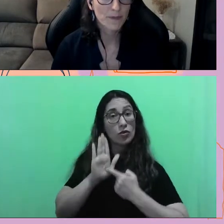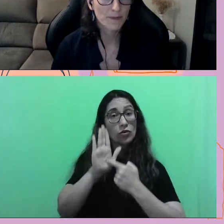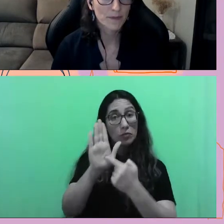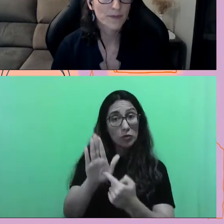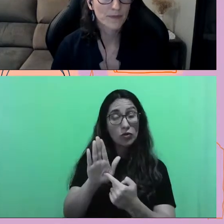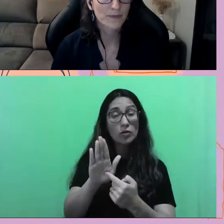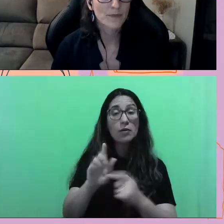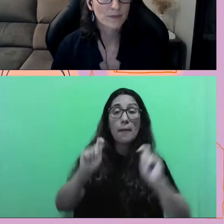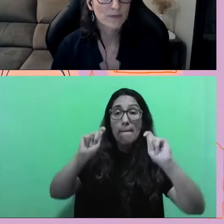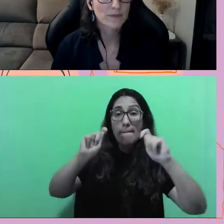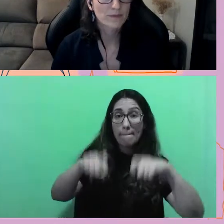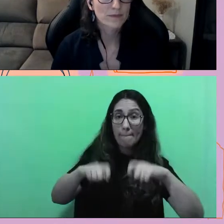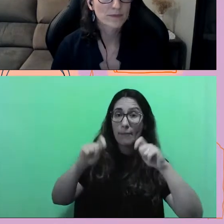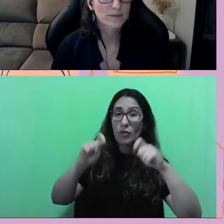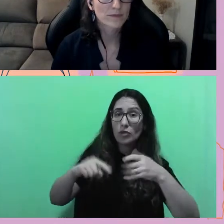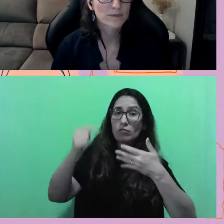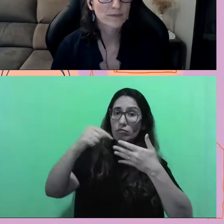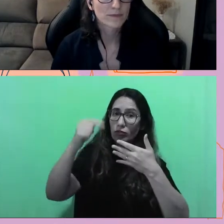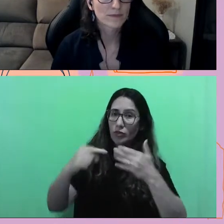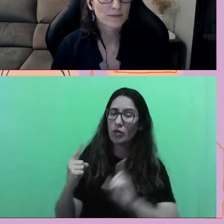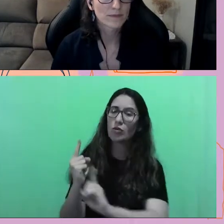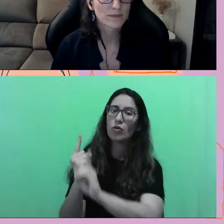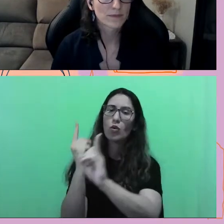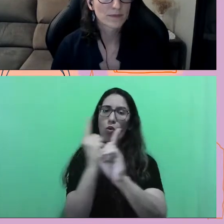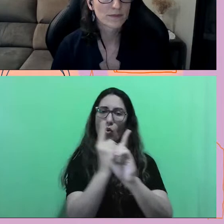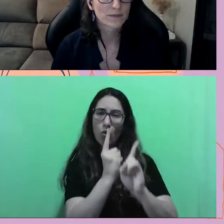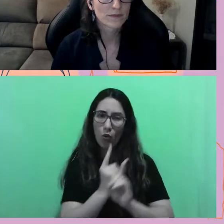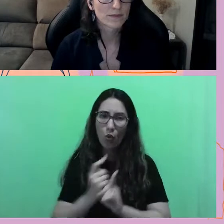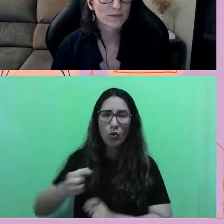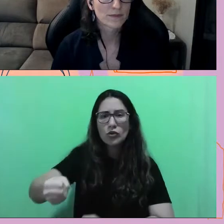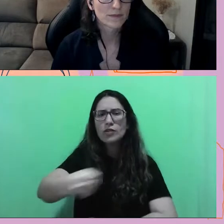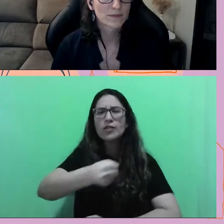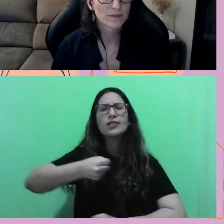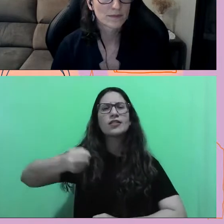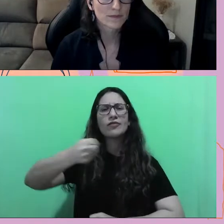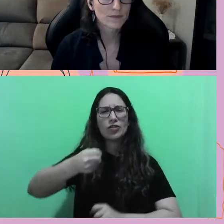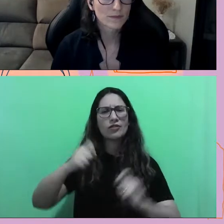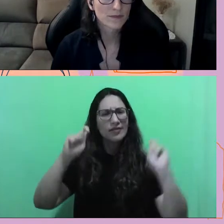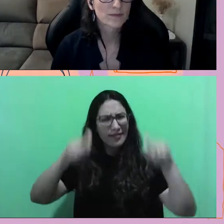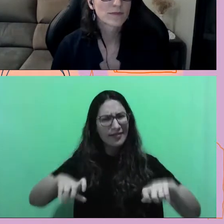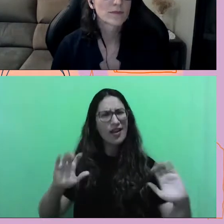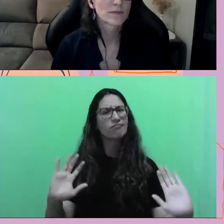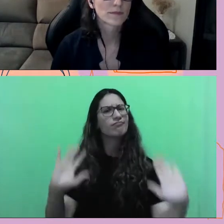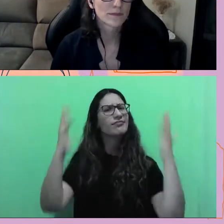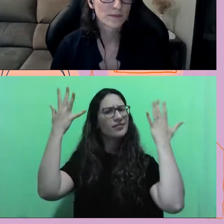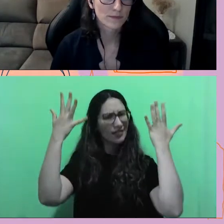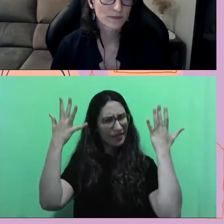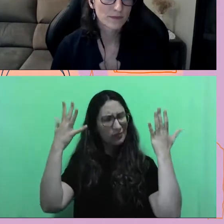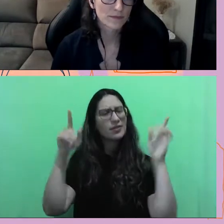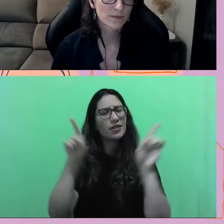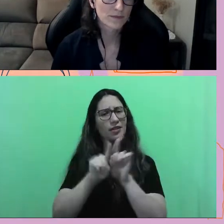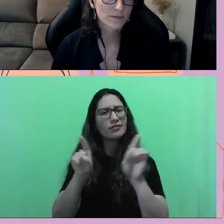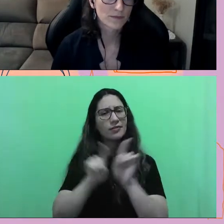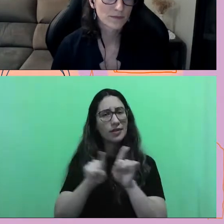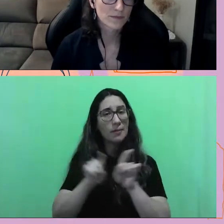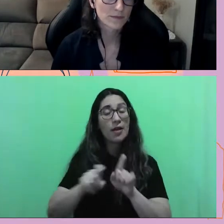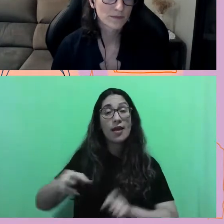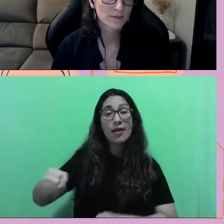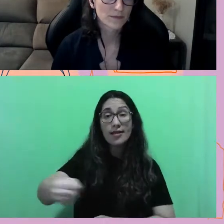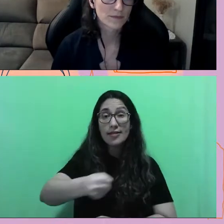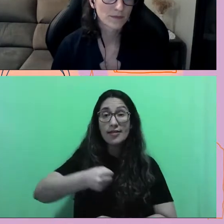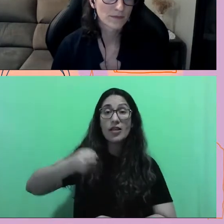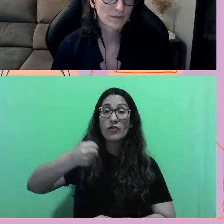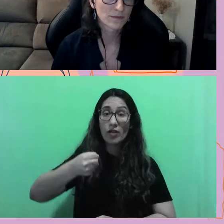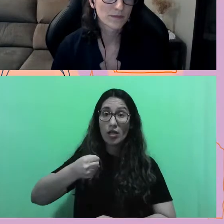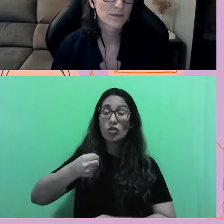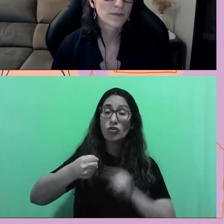possibilidades do encontro com a cerveja como um lugar de celebração, e também um lugar em que